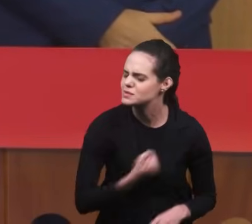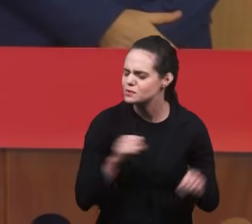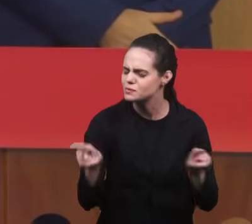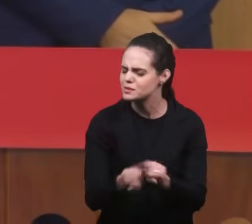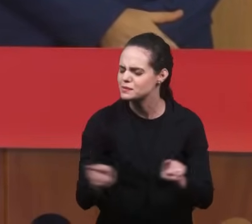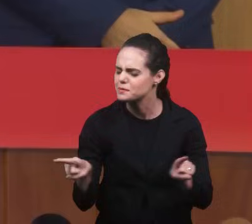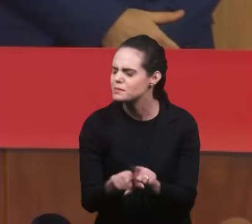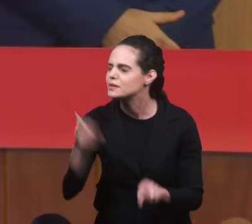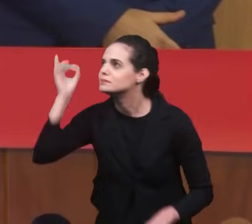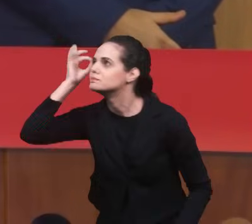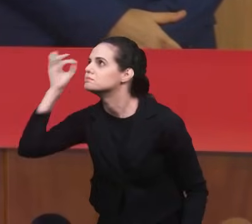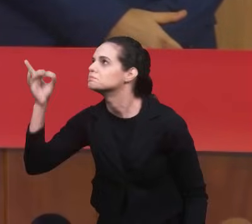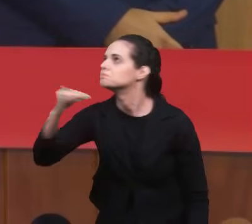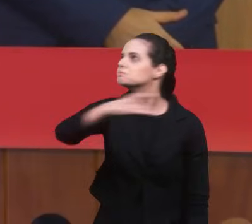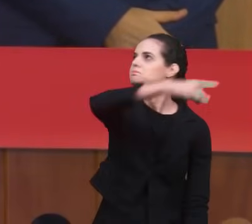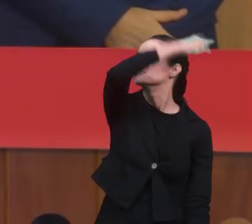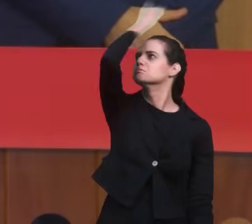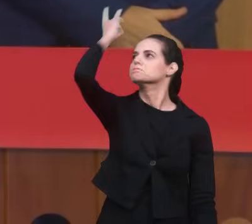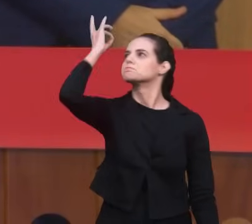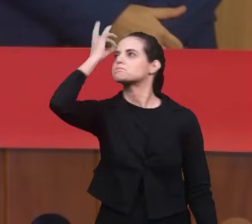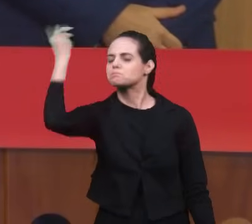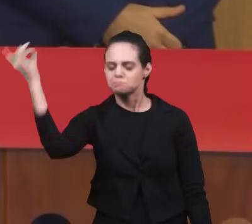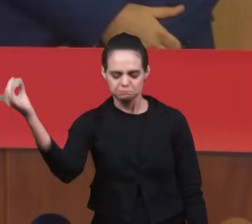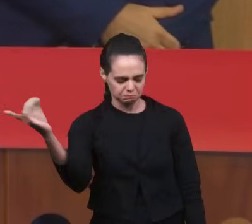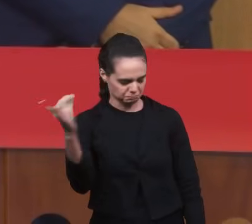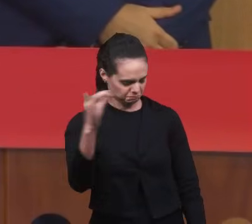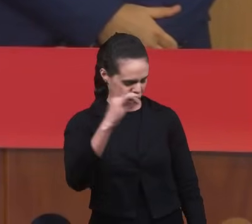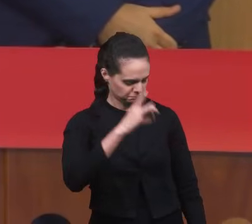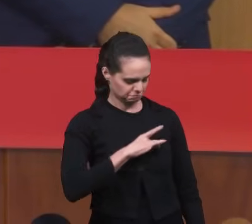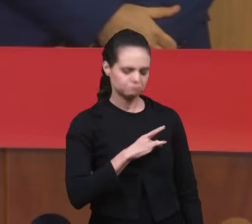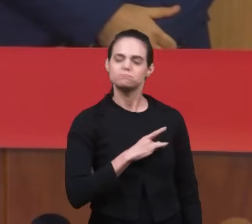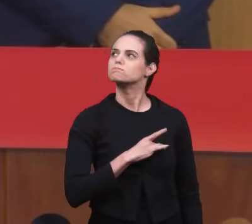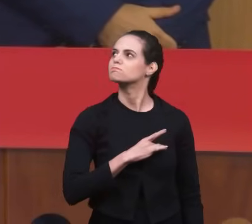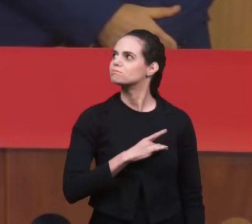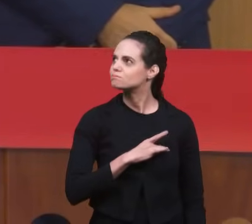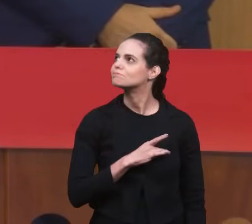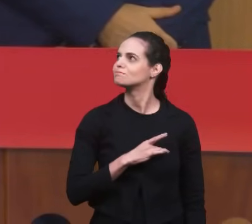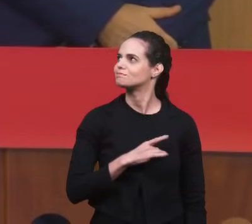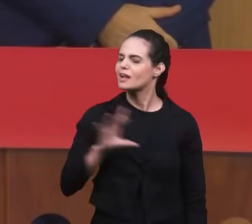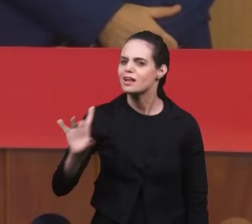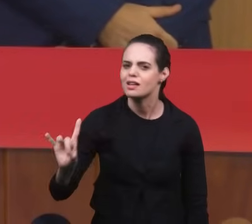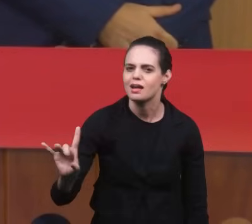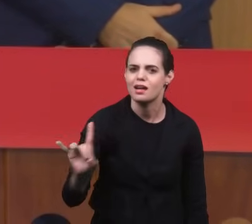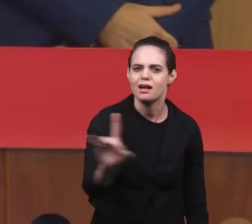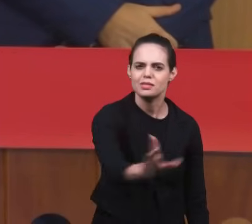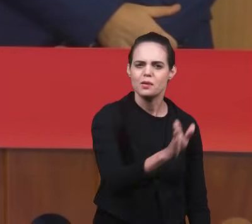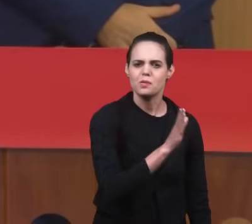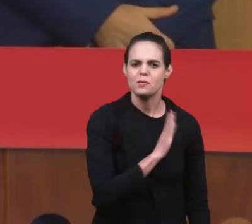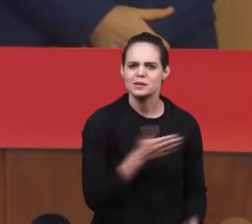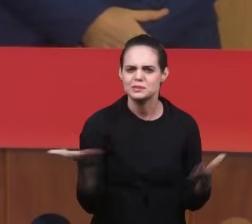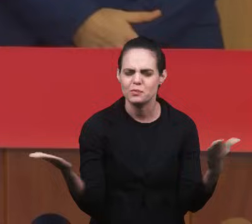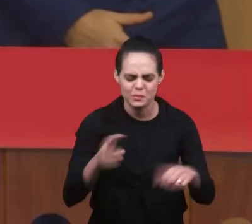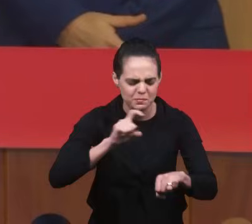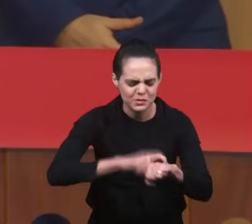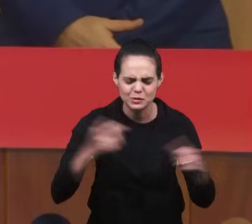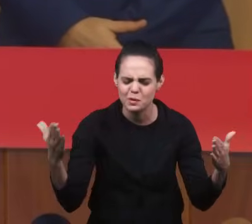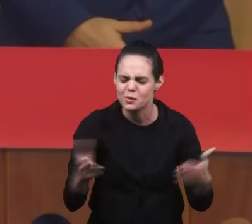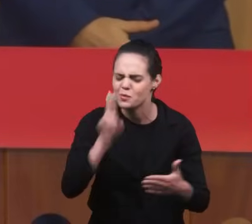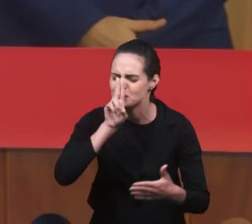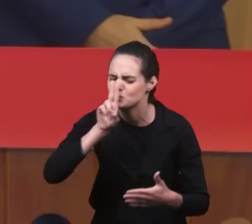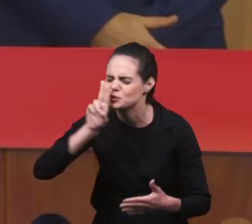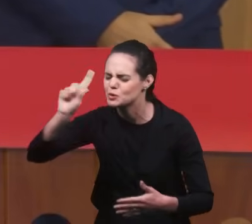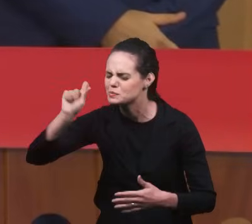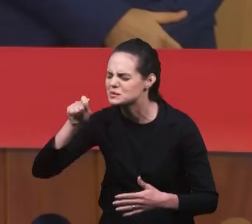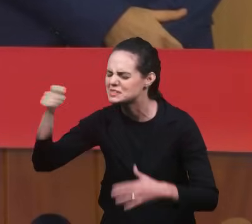Santo, essa bênção esteja alcançando cada coração nesta hora, em nome de Jesus e